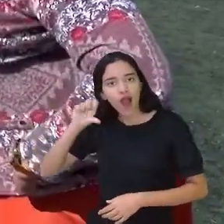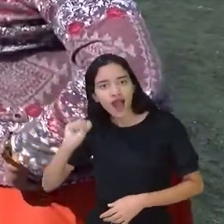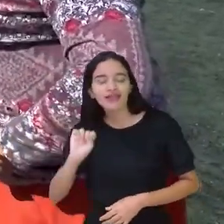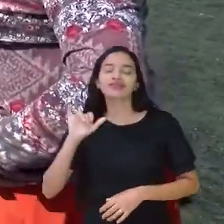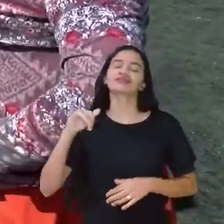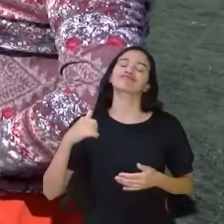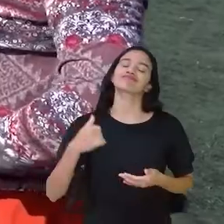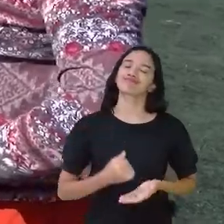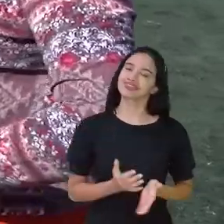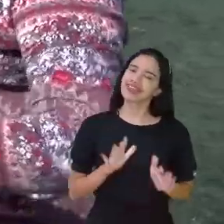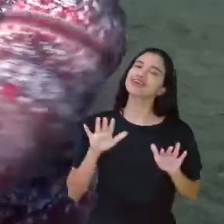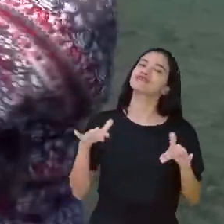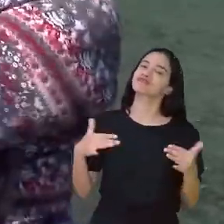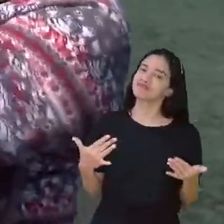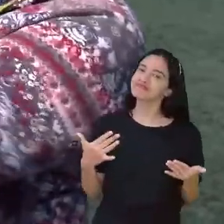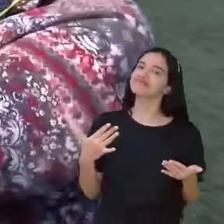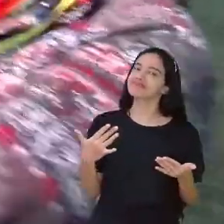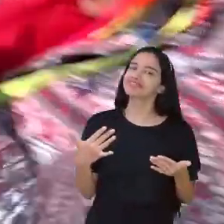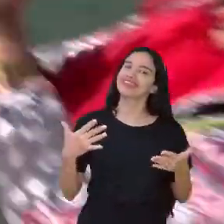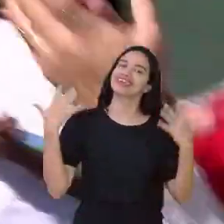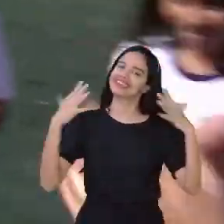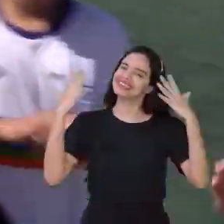Nicolas Nicole